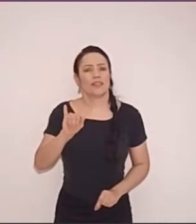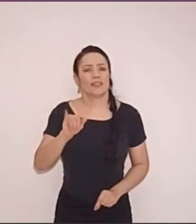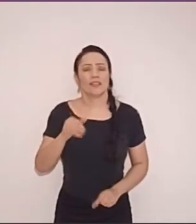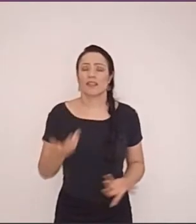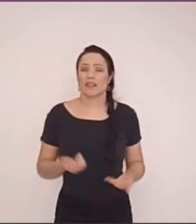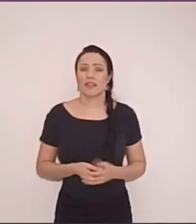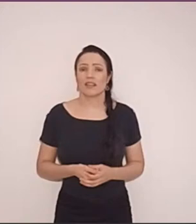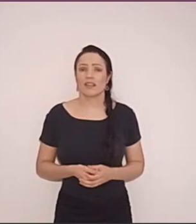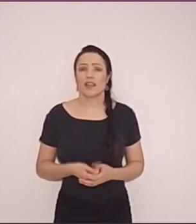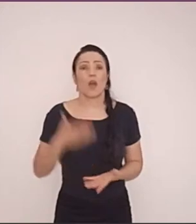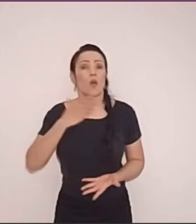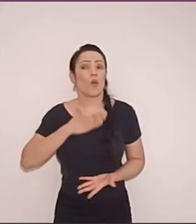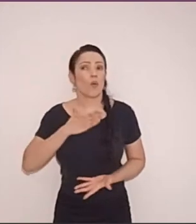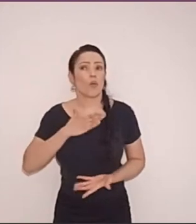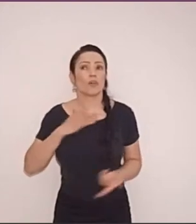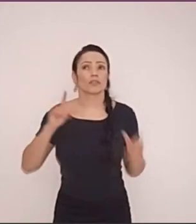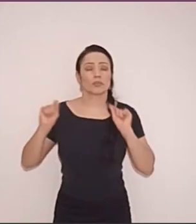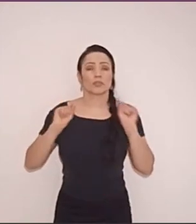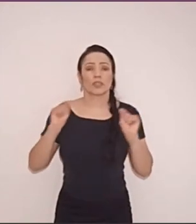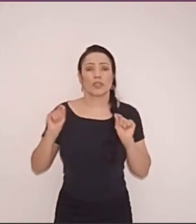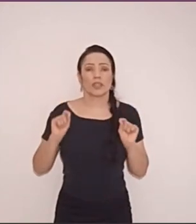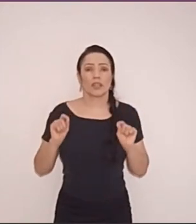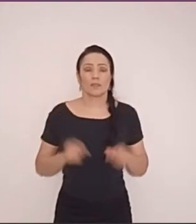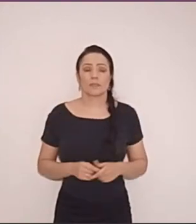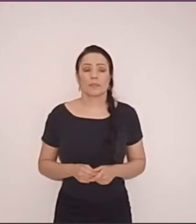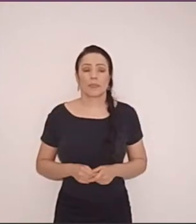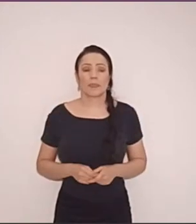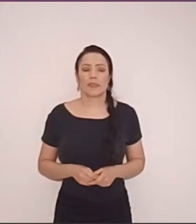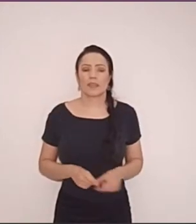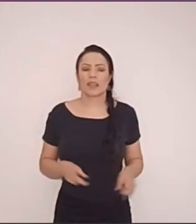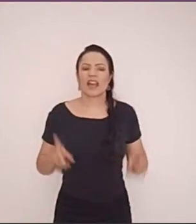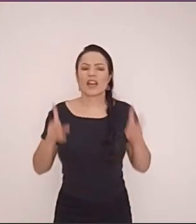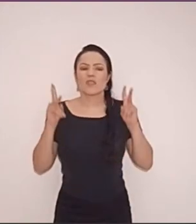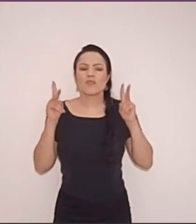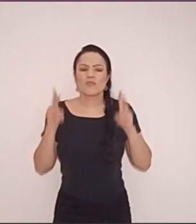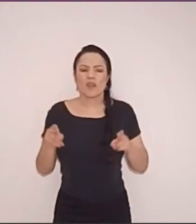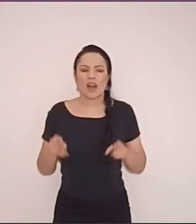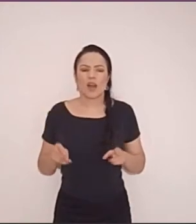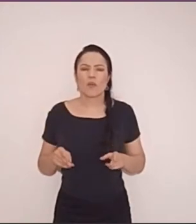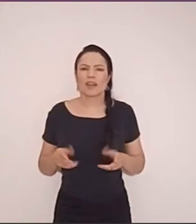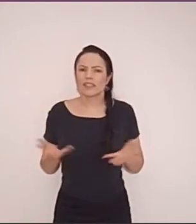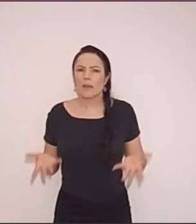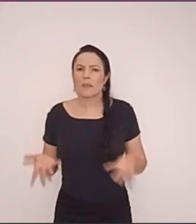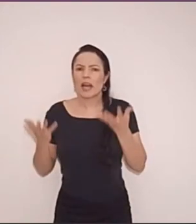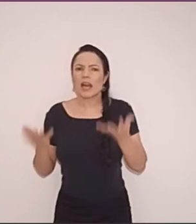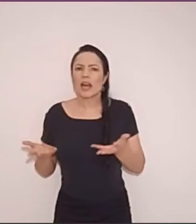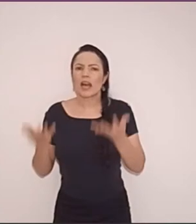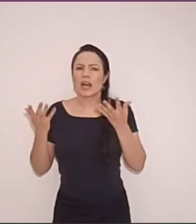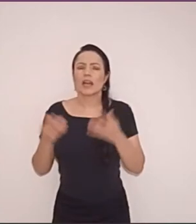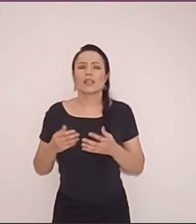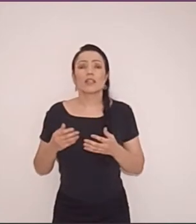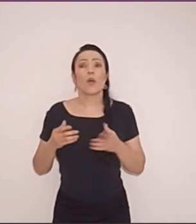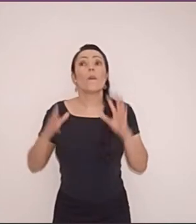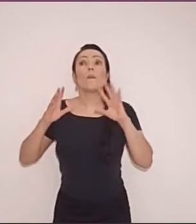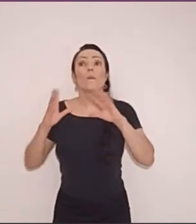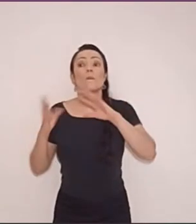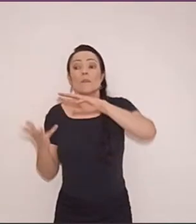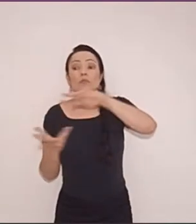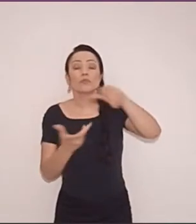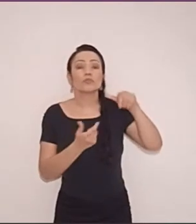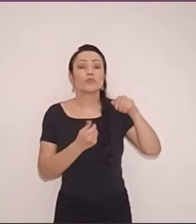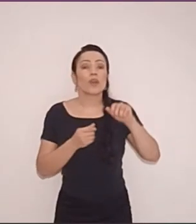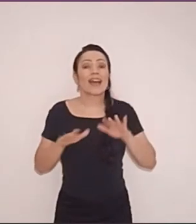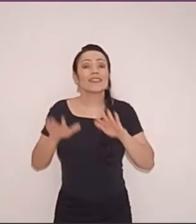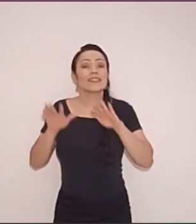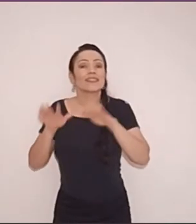queria ter bom então foi uma forma de obrigação estimula a prática do mundo e vai